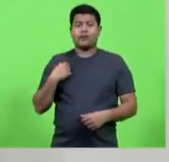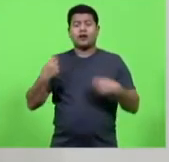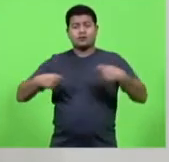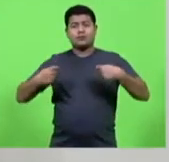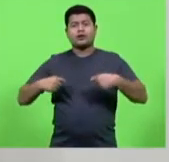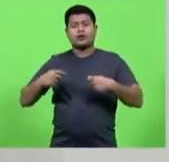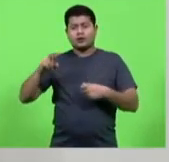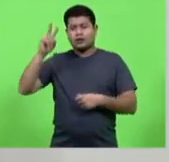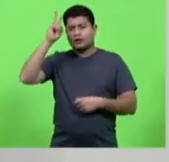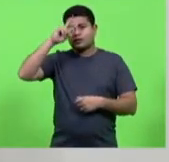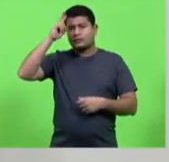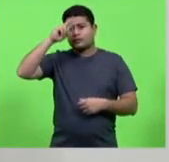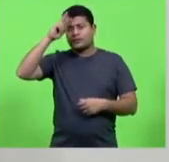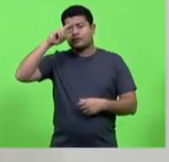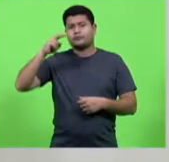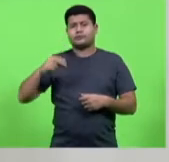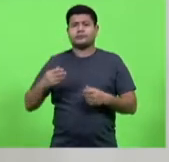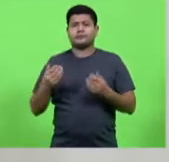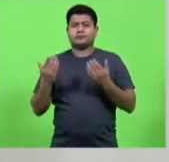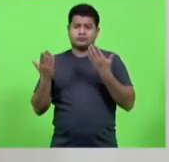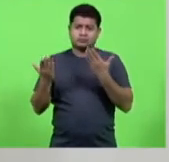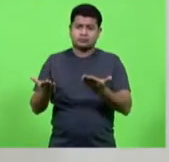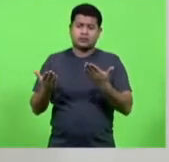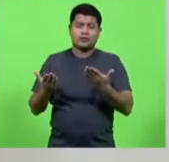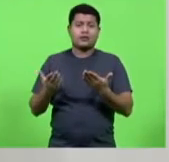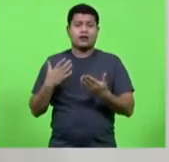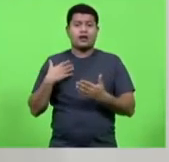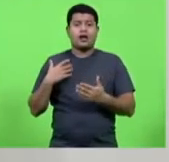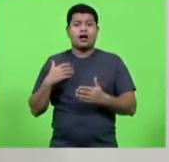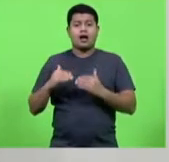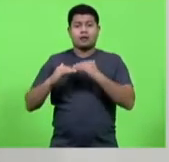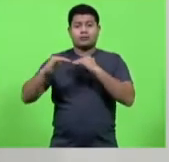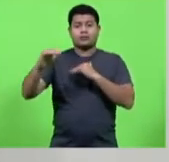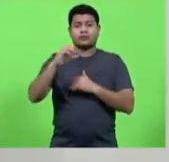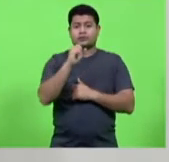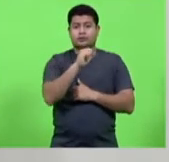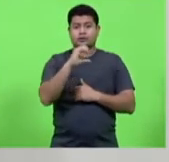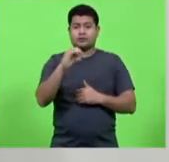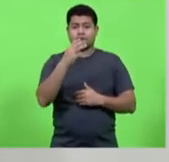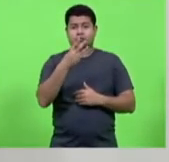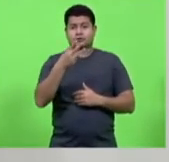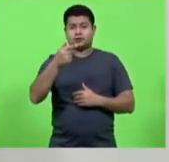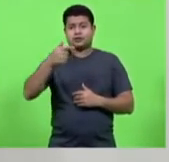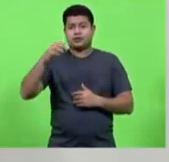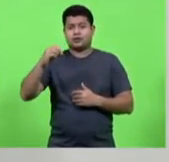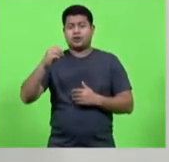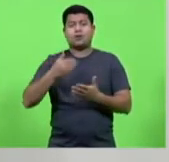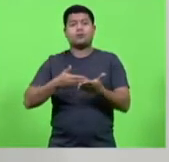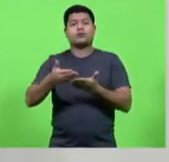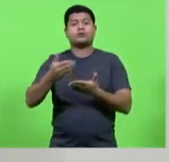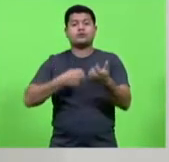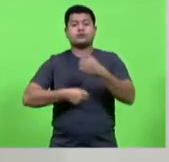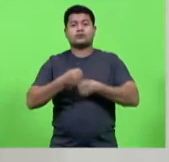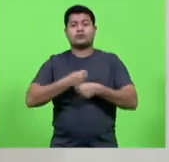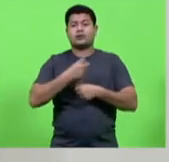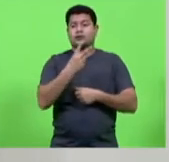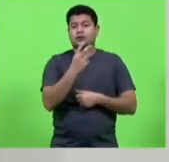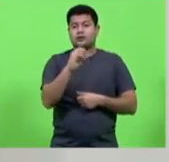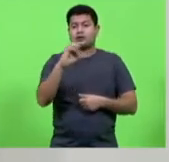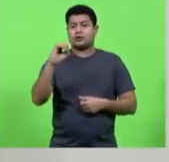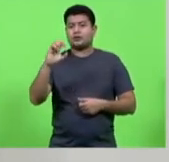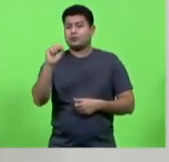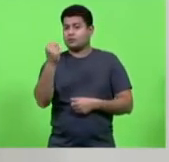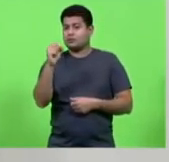A pavimentação da SC-370 teve início no ano de 2008 e foi, naquele